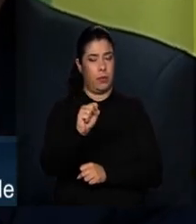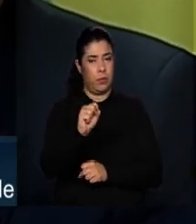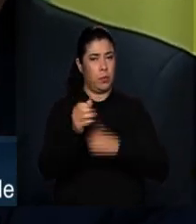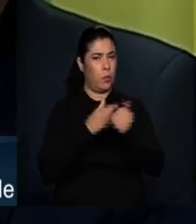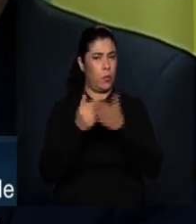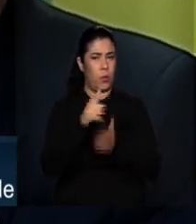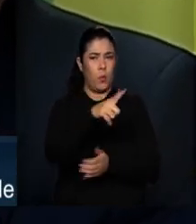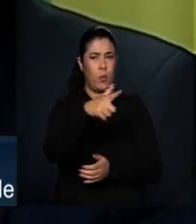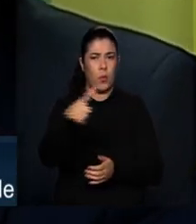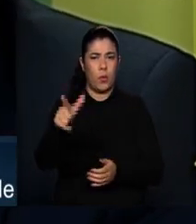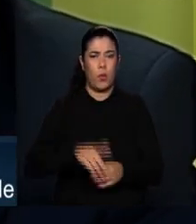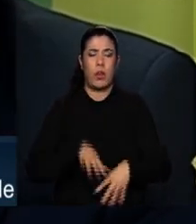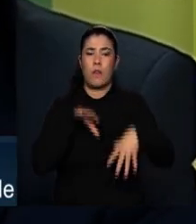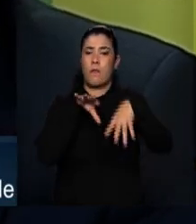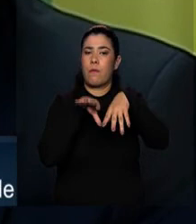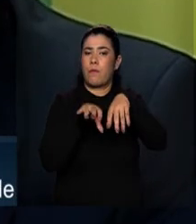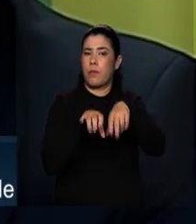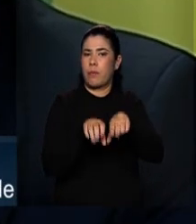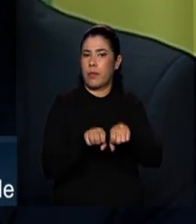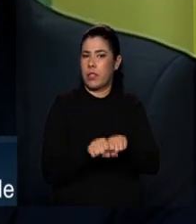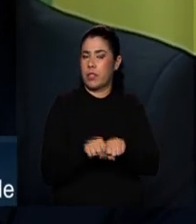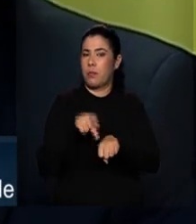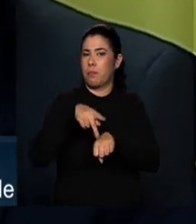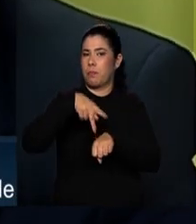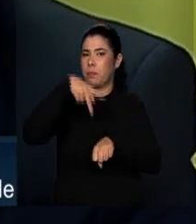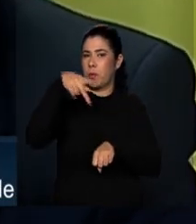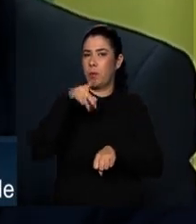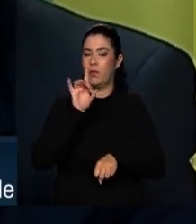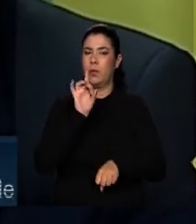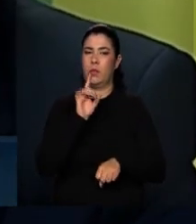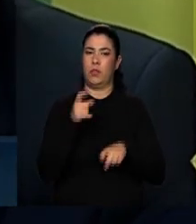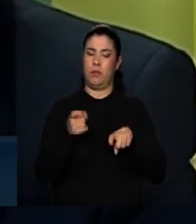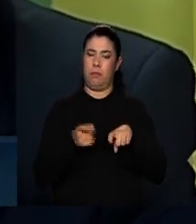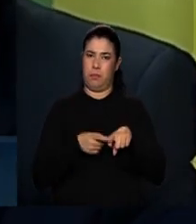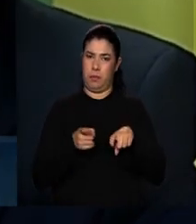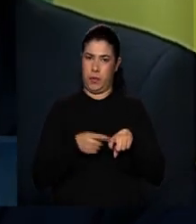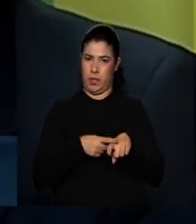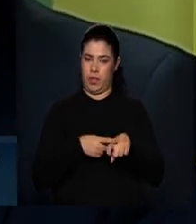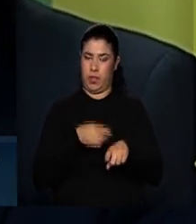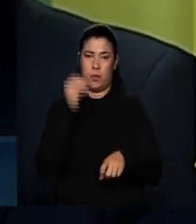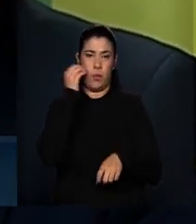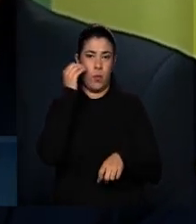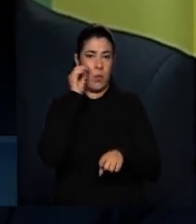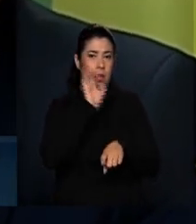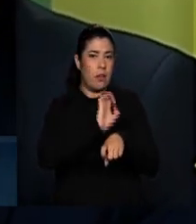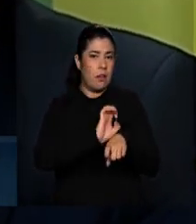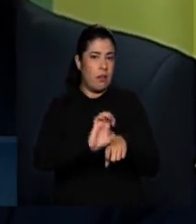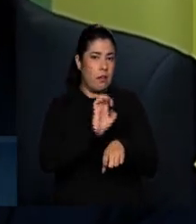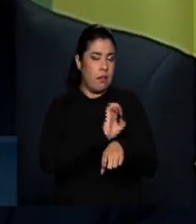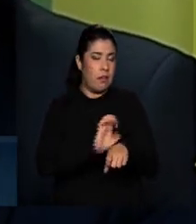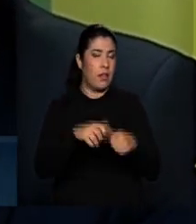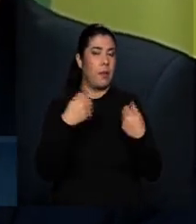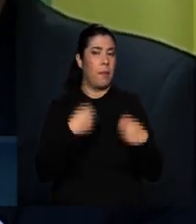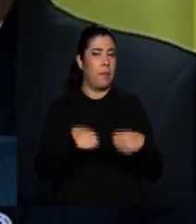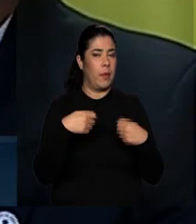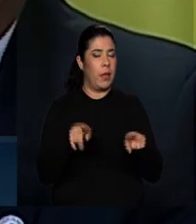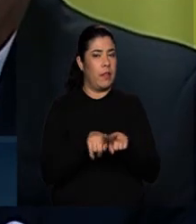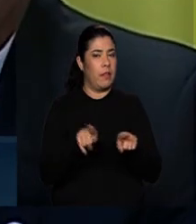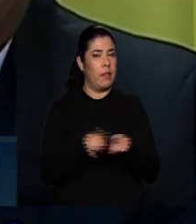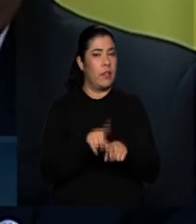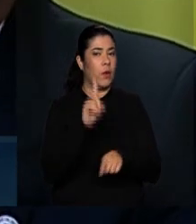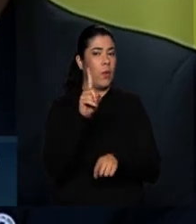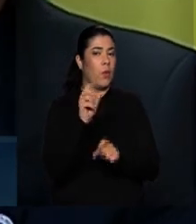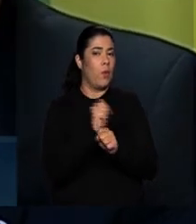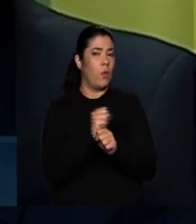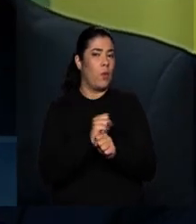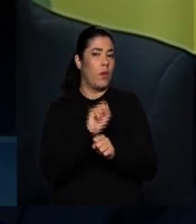qualquer especialidade médica que ele queira fazer através da residência médica, ele necessariamente ele precisará fazer um ano